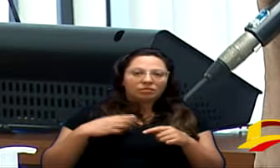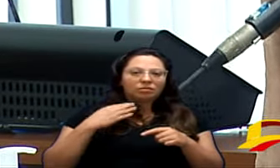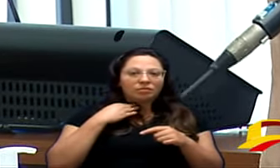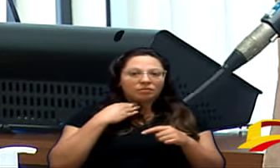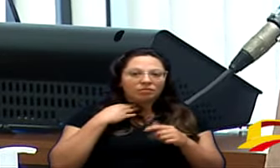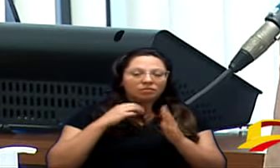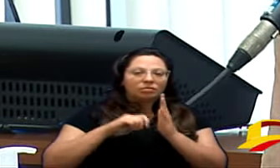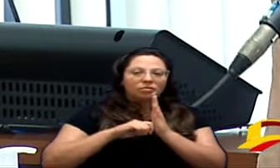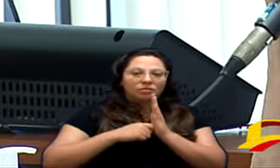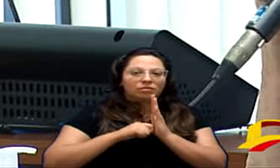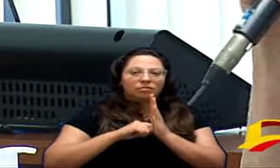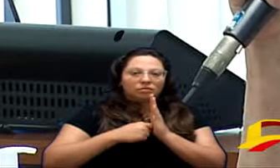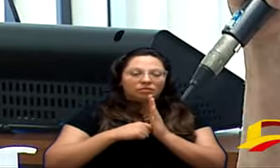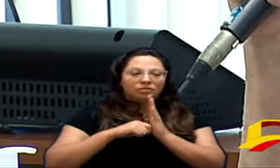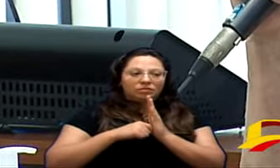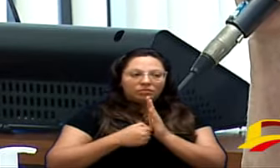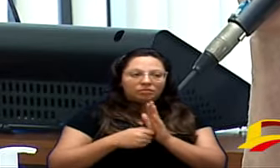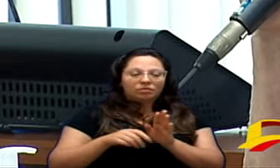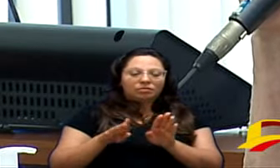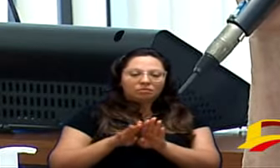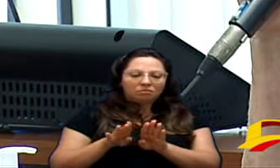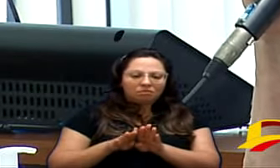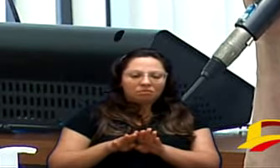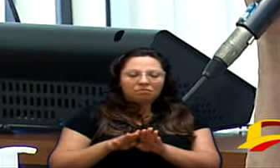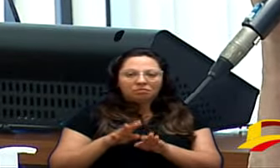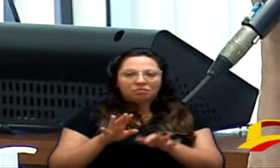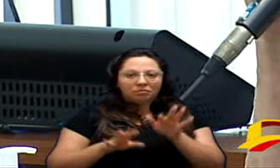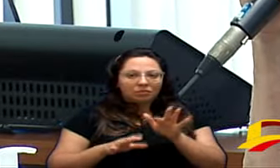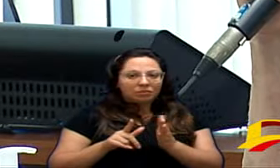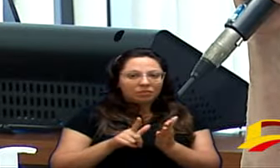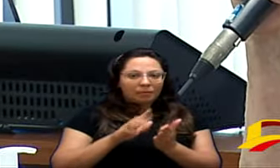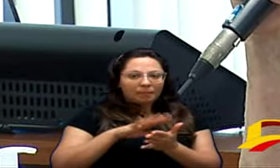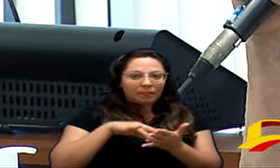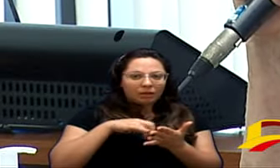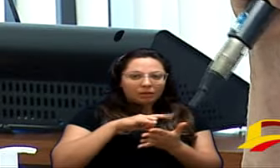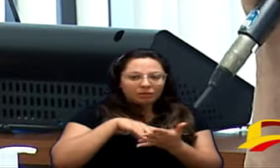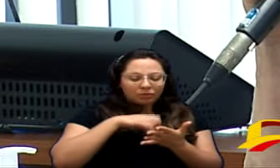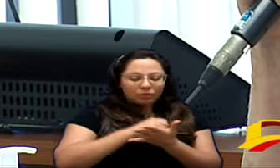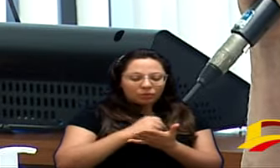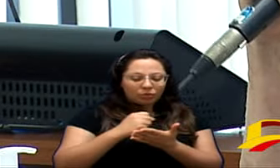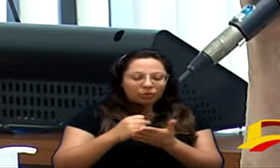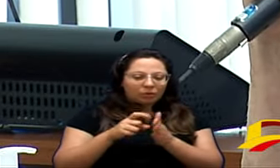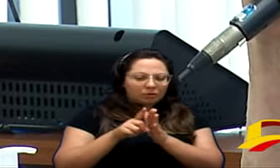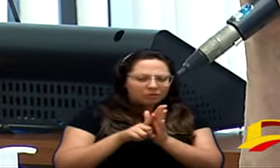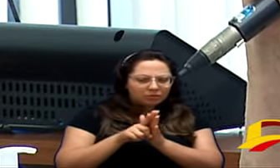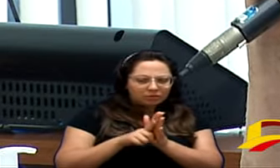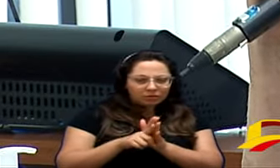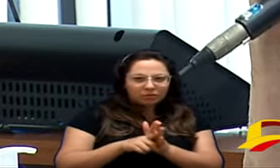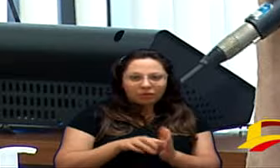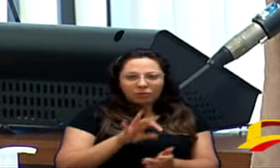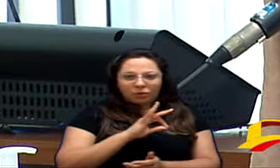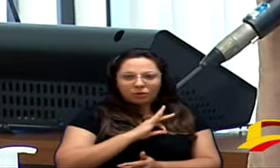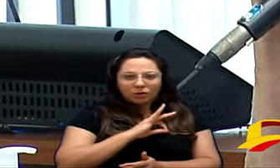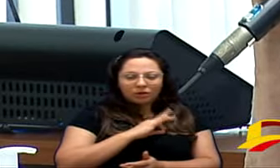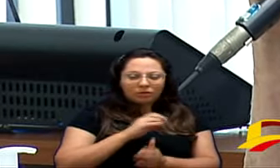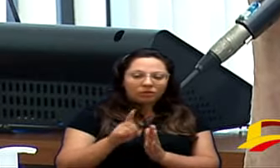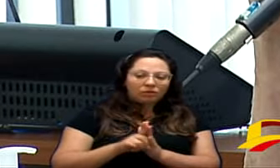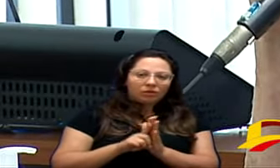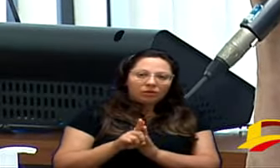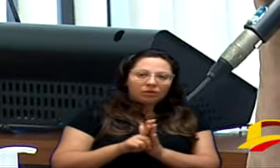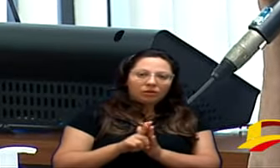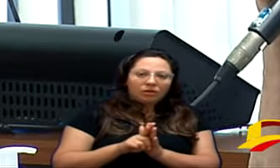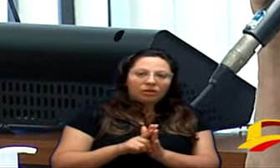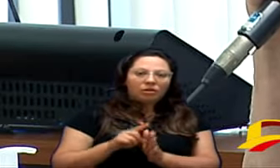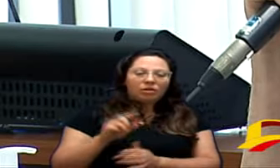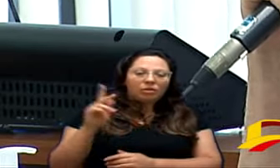problemas jurídicos tantos contratos sendo investigados pelo Ministério Público pelo gaeco pela Polícia Federal que orientação é